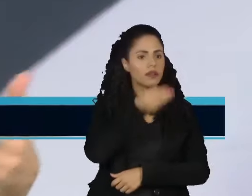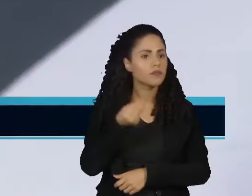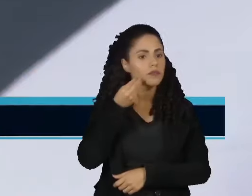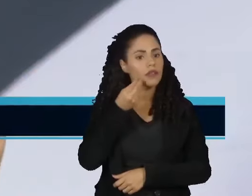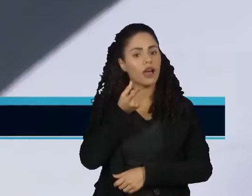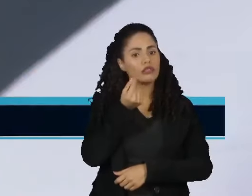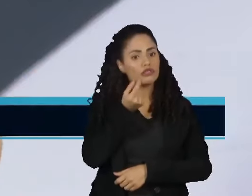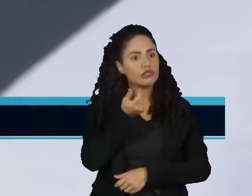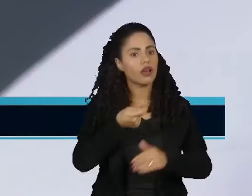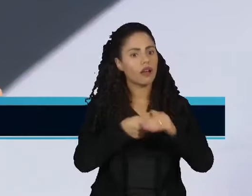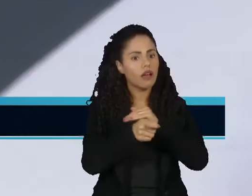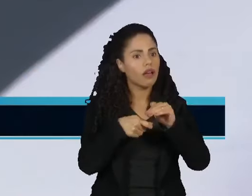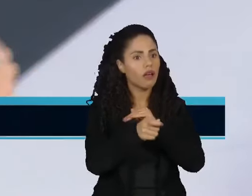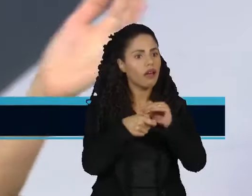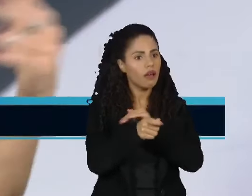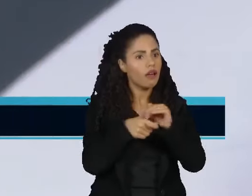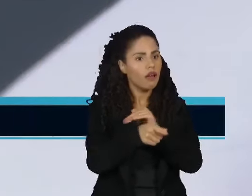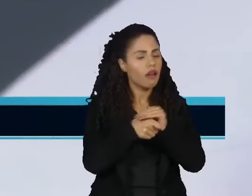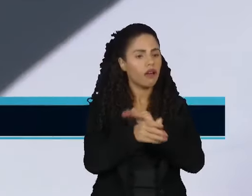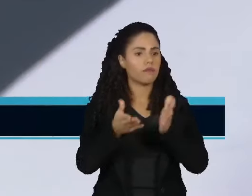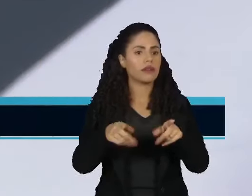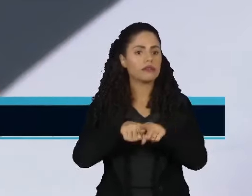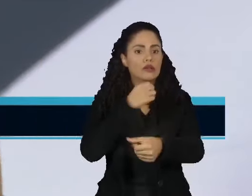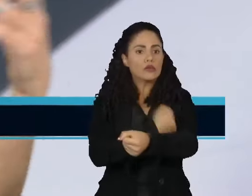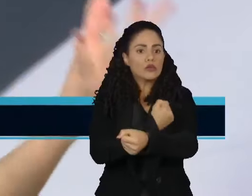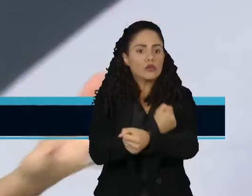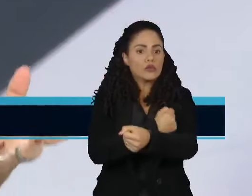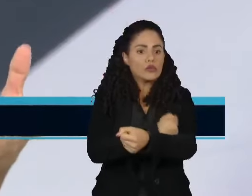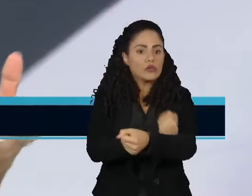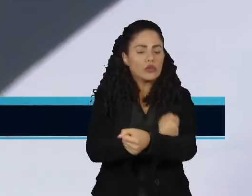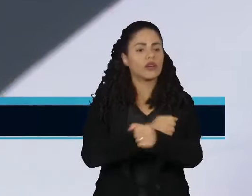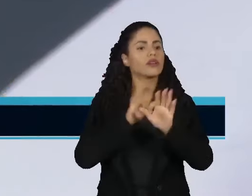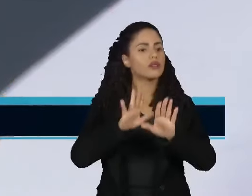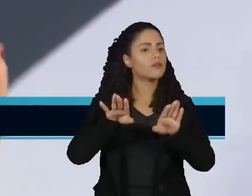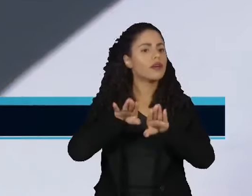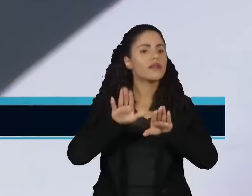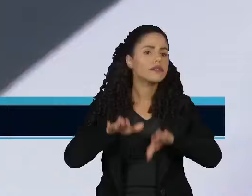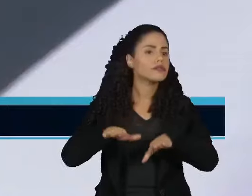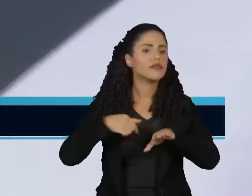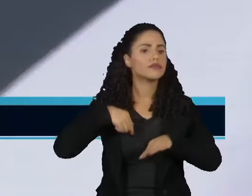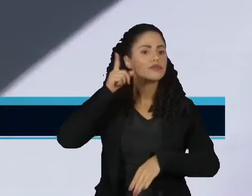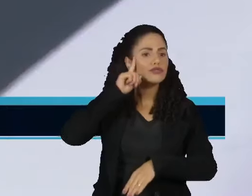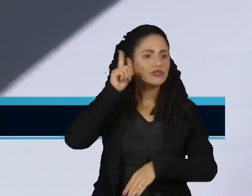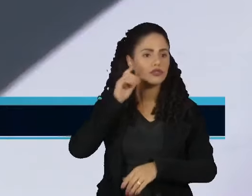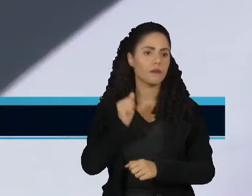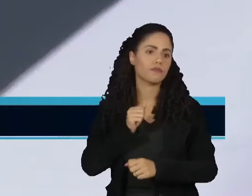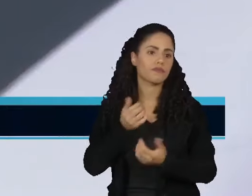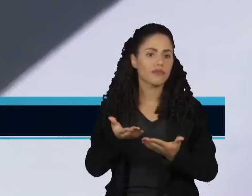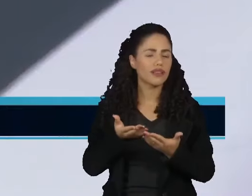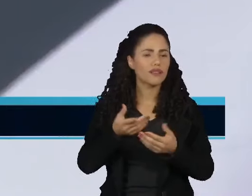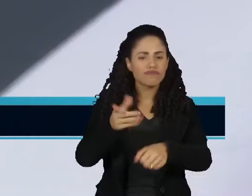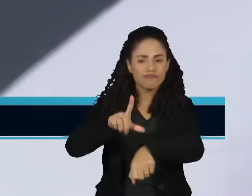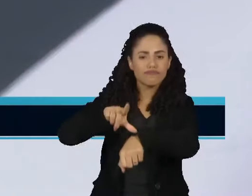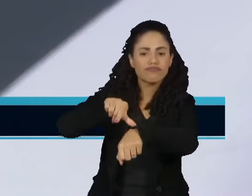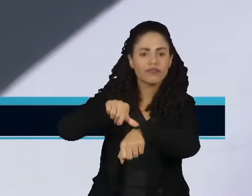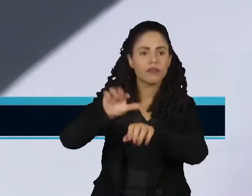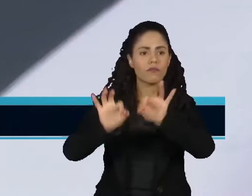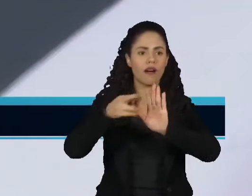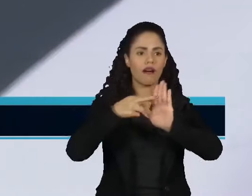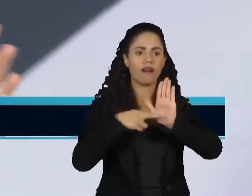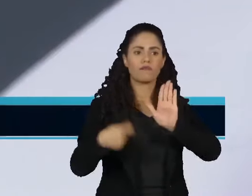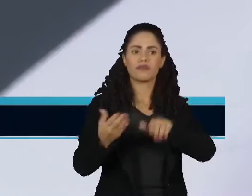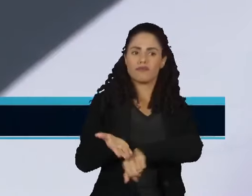e tempo, e isso gera o vício, mas também os costumes. E aí você chegar atrasado para regulamentar é um problema, né? Uma